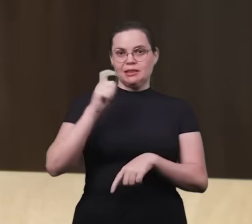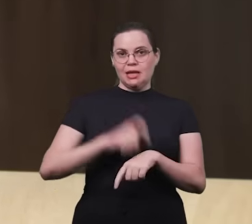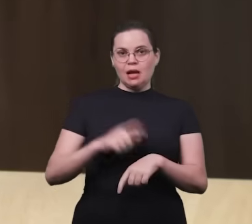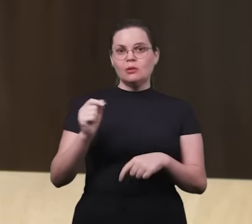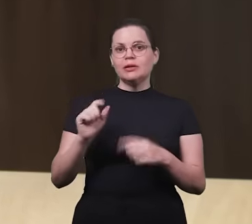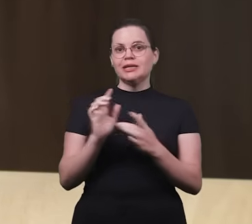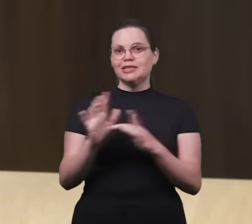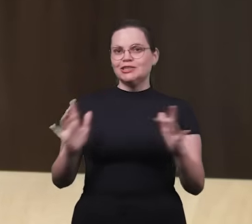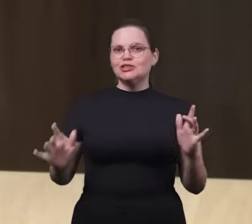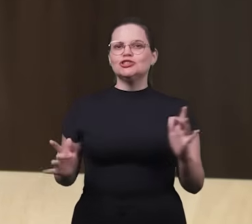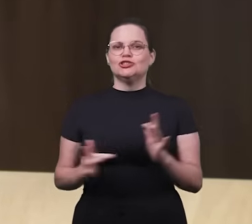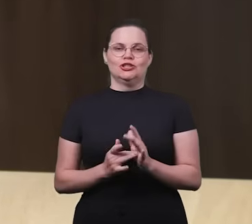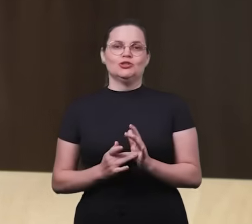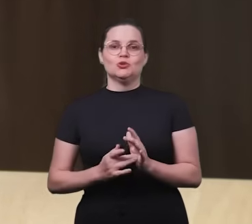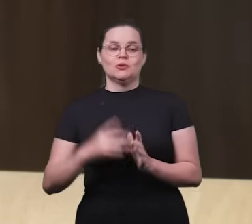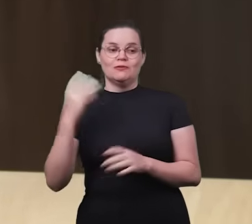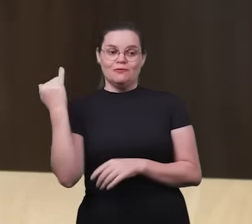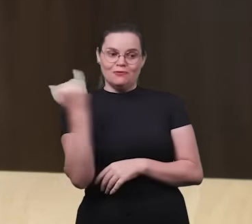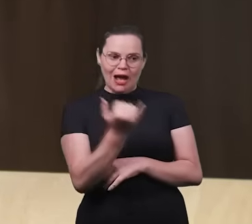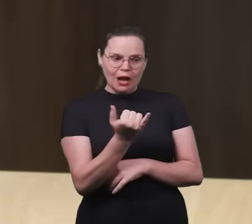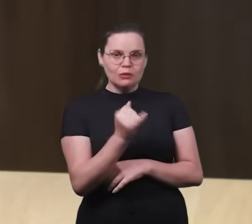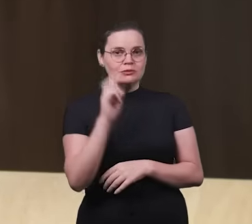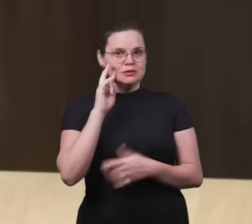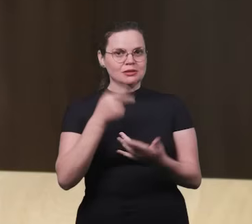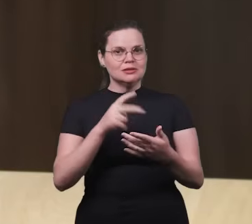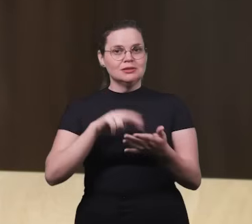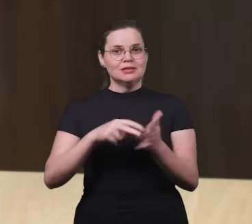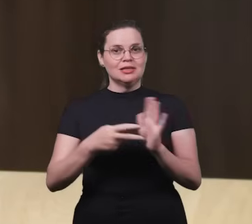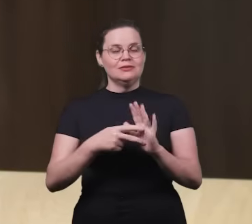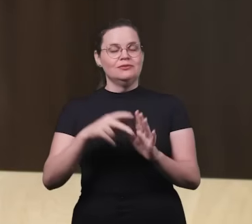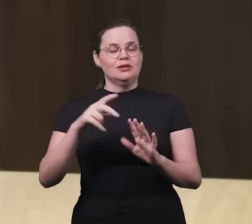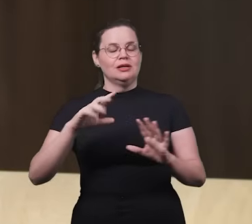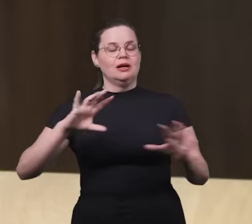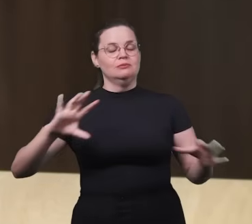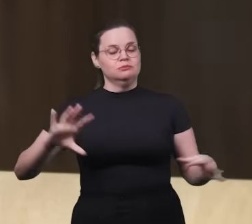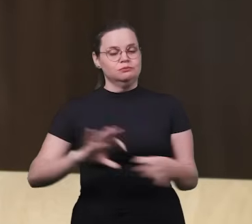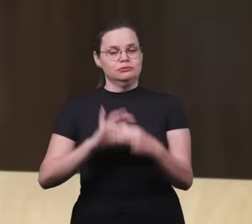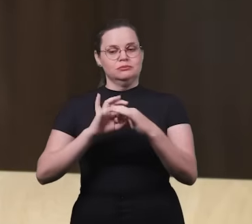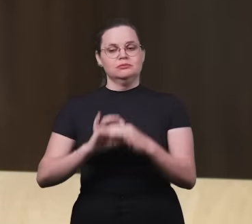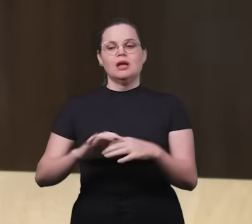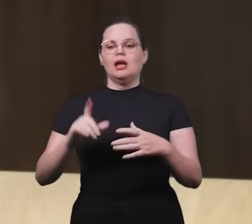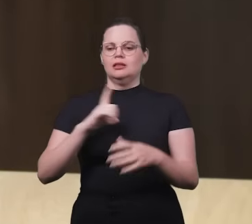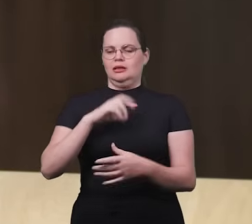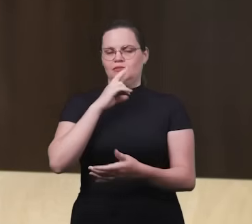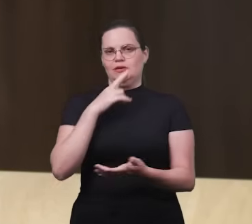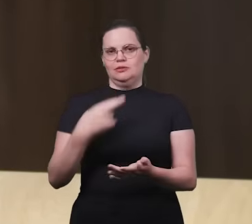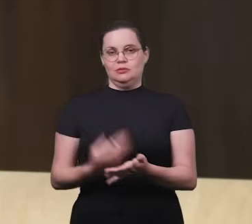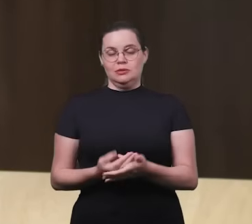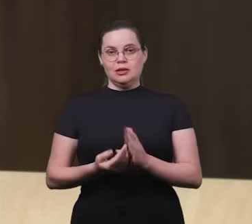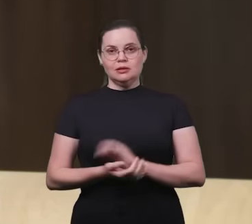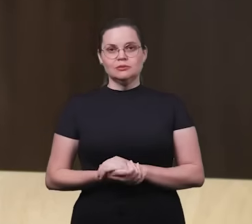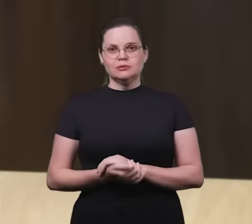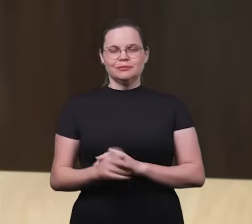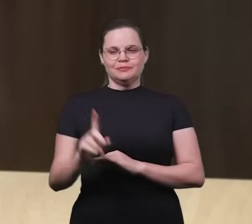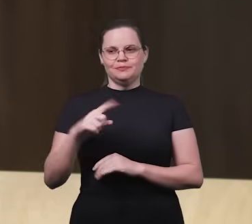resultado. Assim também é a trajetória da igreja. Hoje nós iremos ser